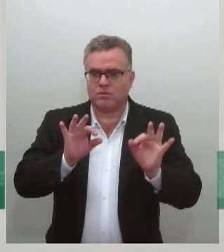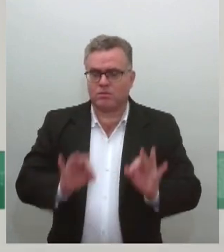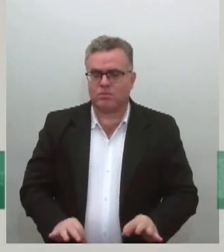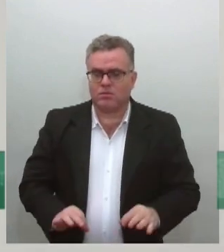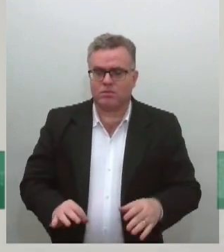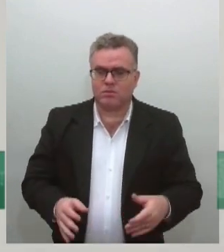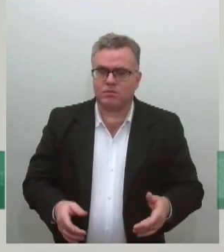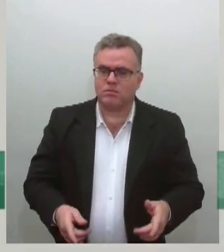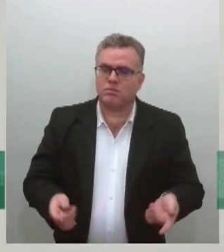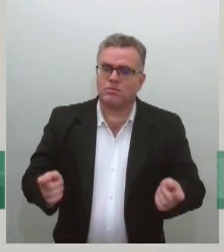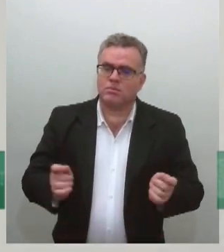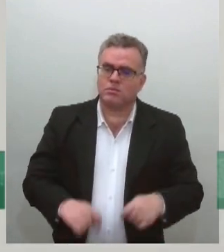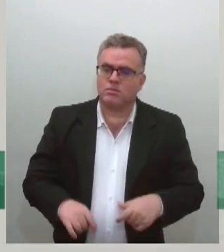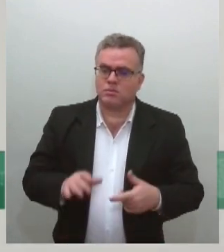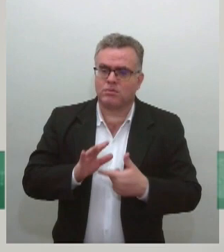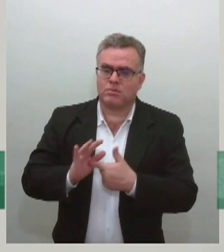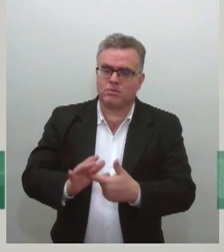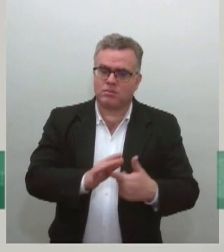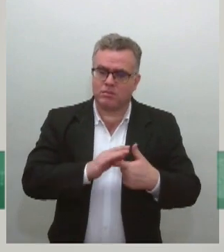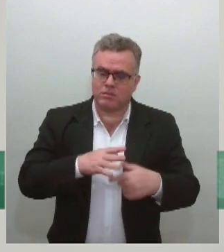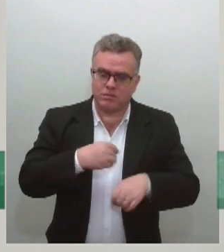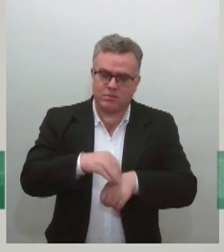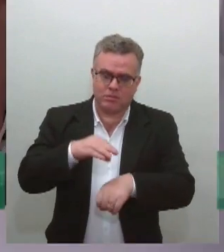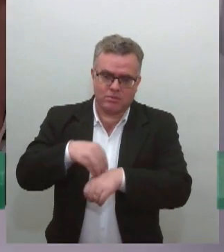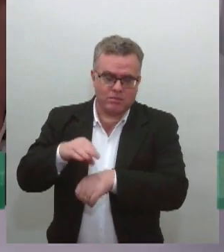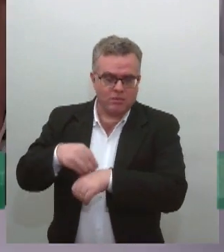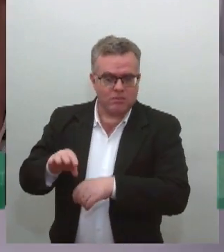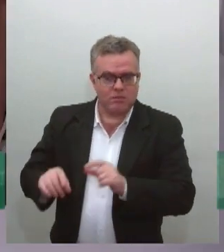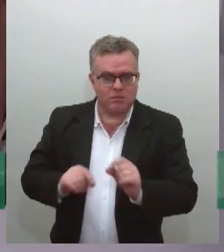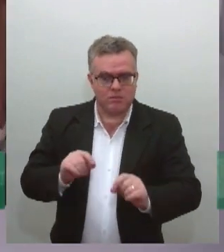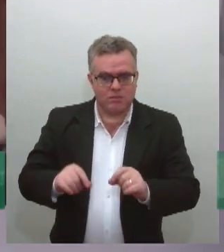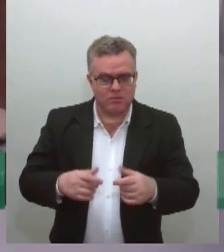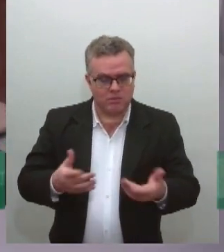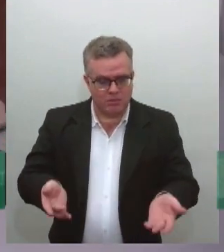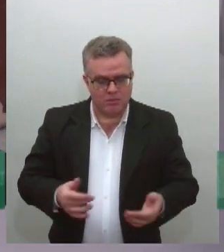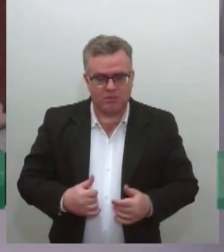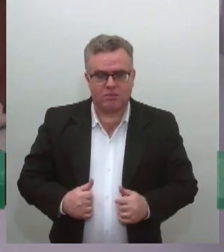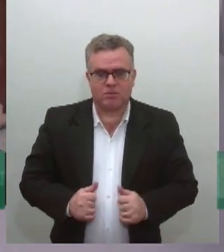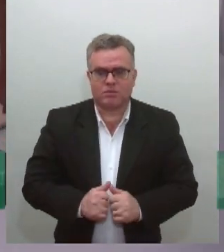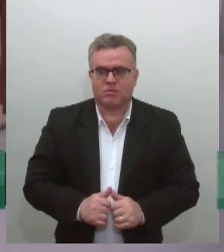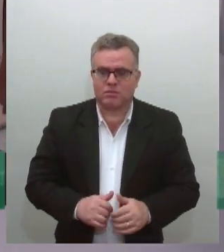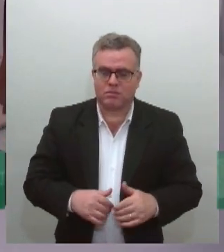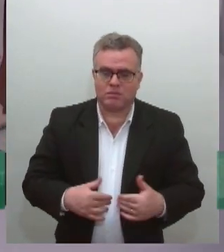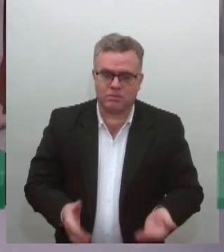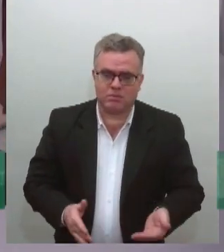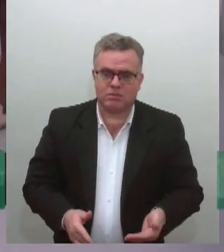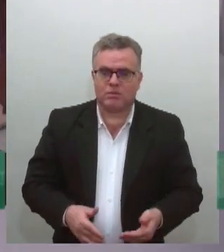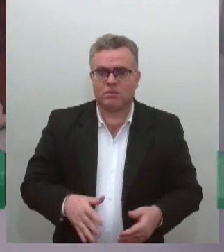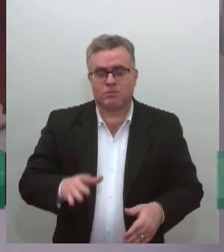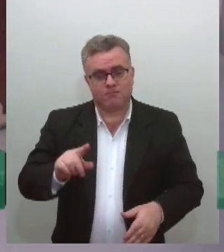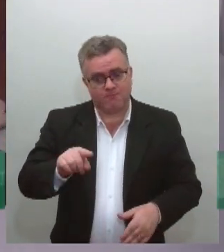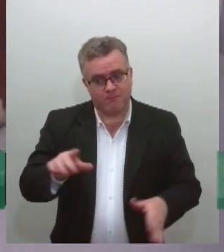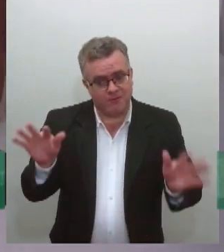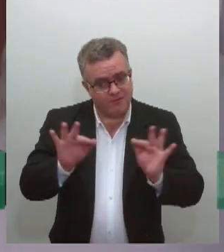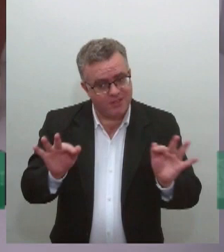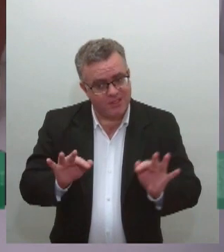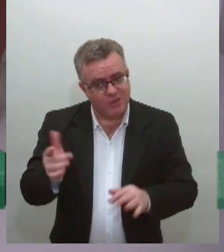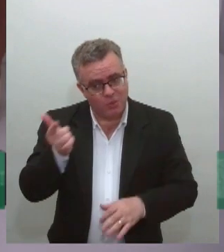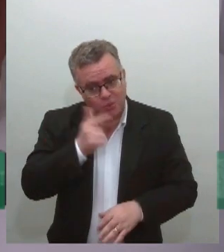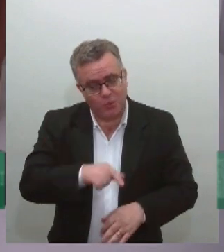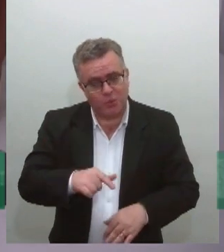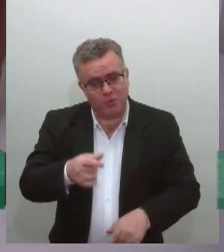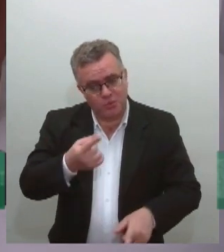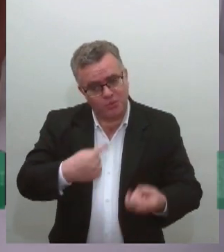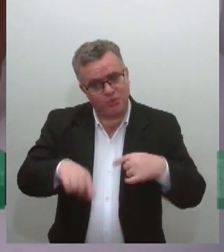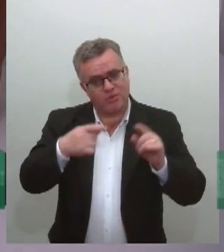o máximo possível de informações a todo o Estado. Bom, que tenha sucesso nessa sua missão, Tiane. Acho que obrigada. Tantos fazedores